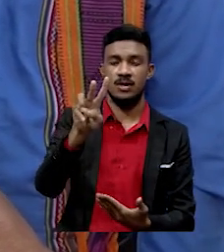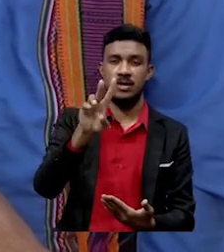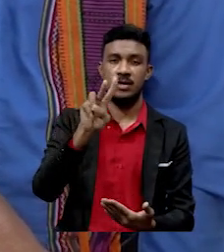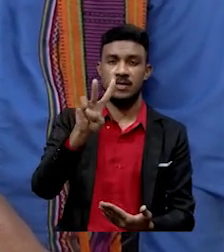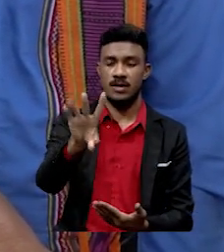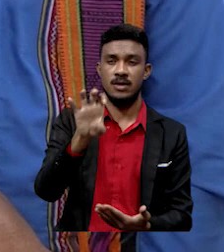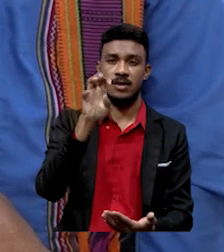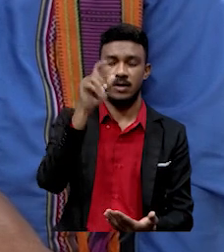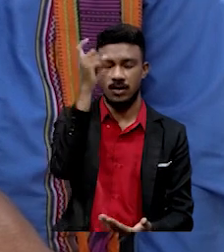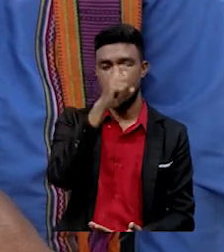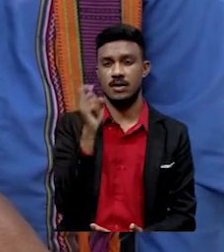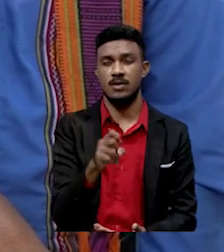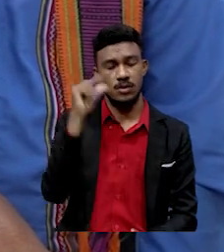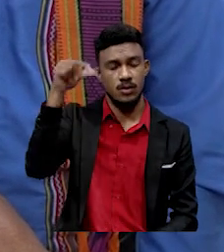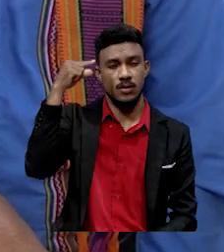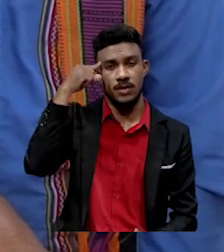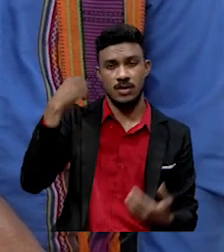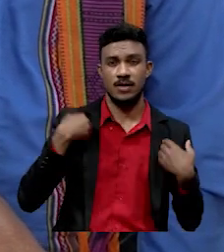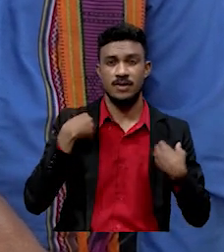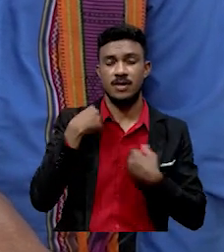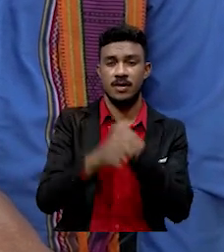seja moça tênia que está no governo em 2008.